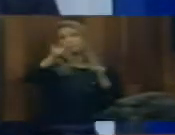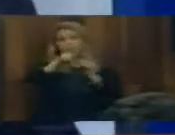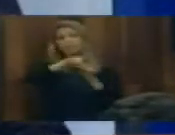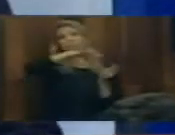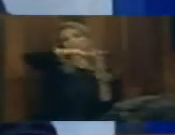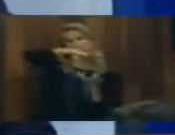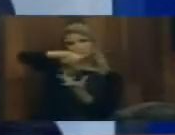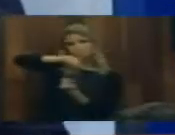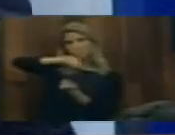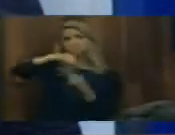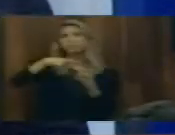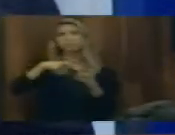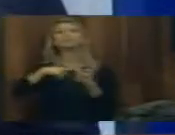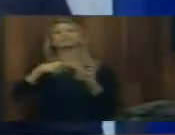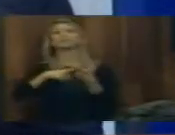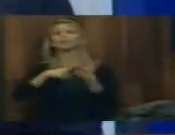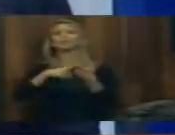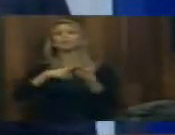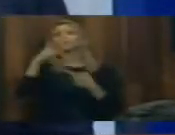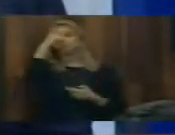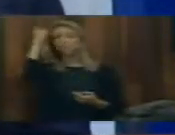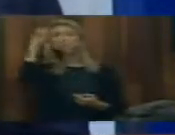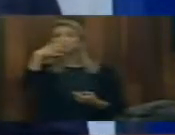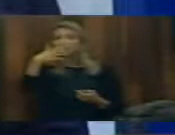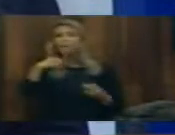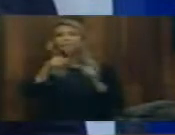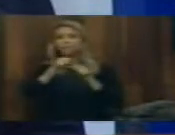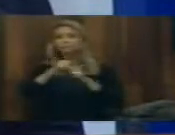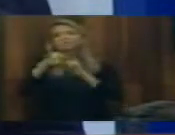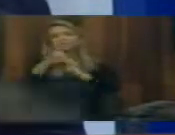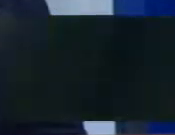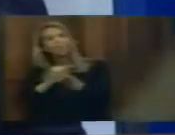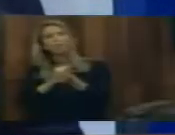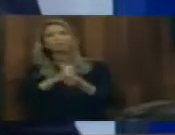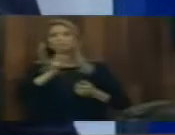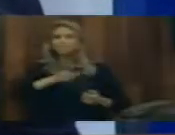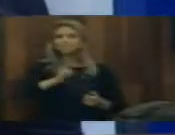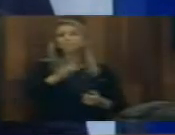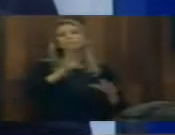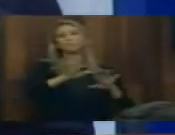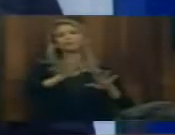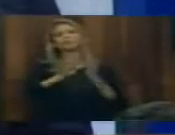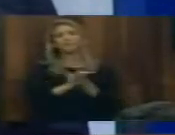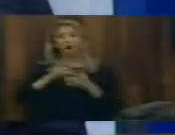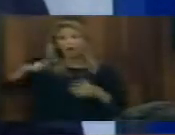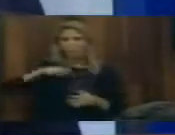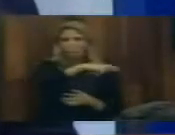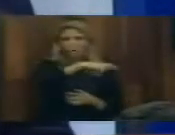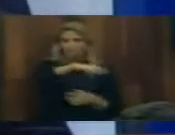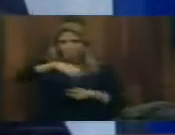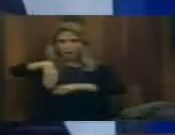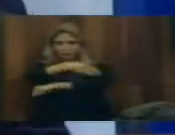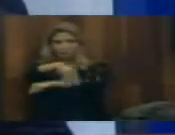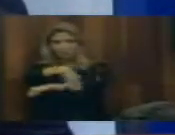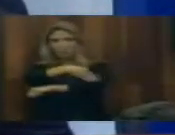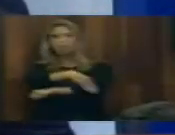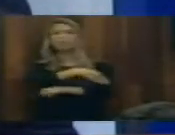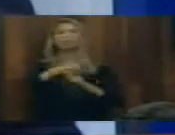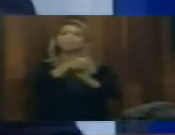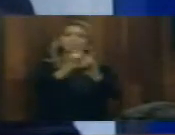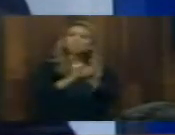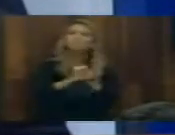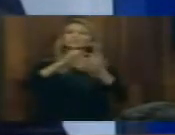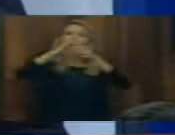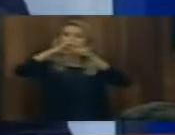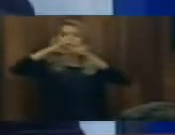querer praticar atividade física vem crescendo cada vez mais e o esporte em si, na corrida de rua, ela se torna um esporte bem democrático,